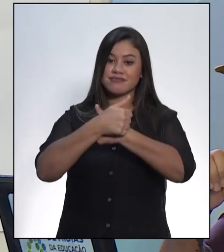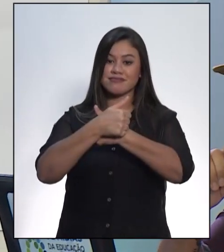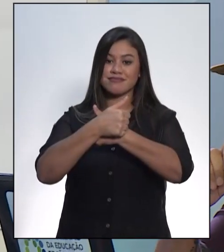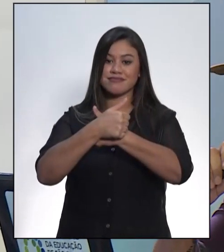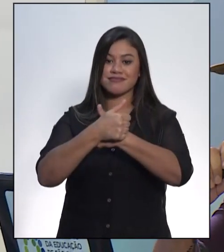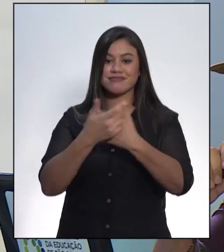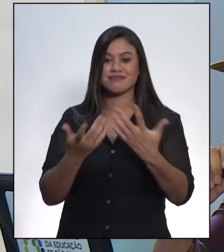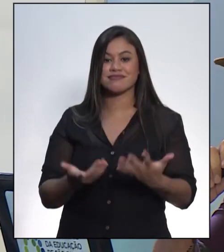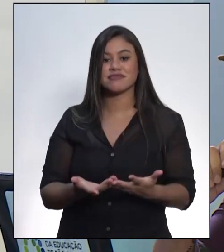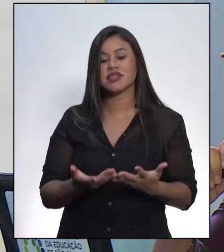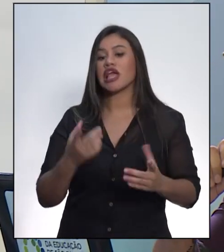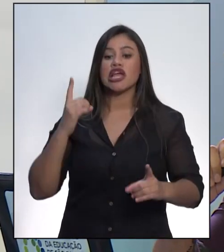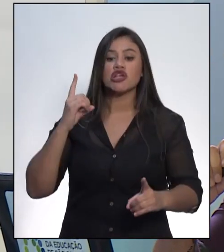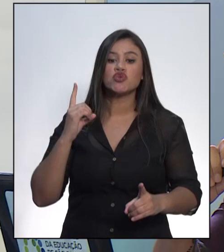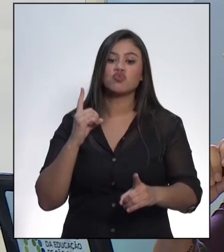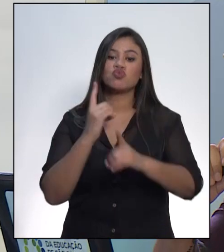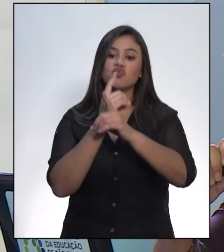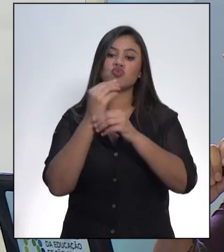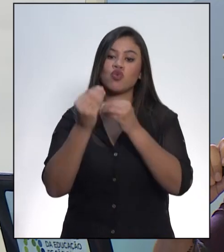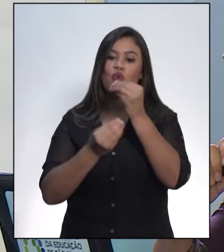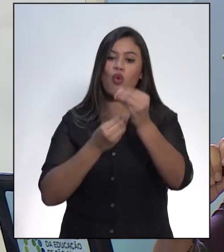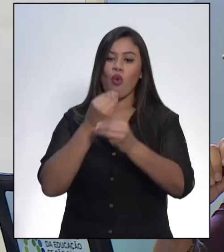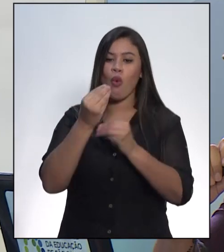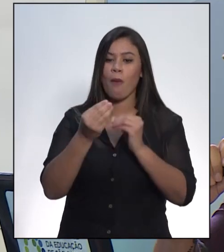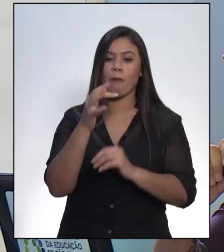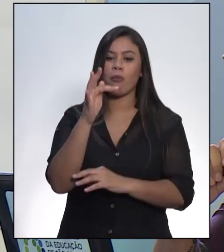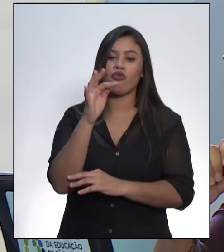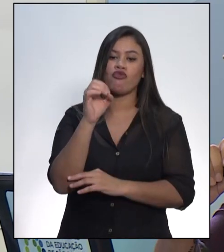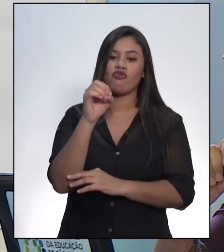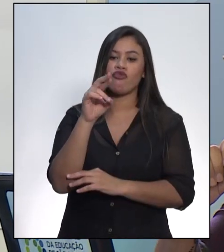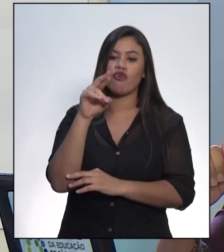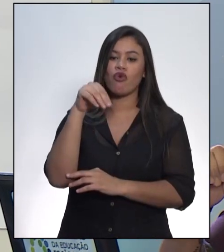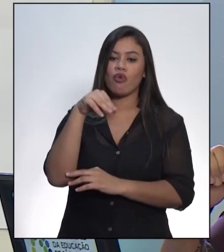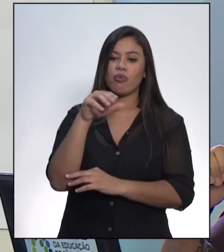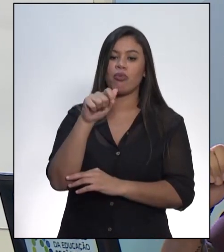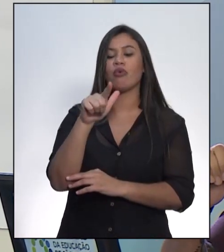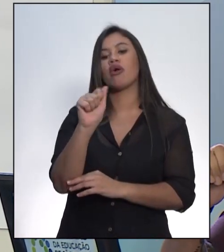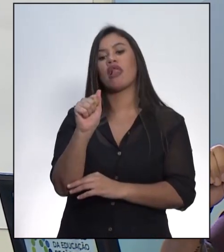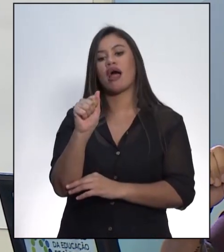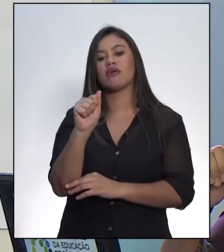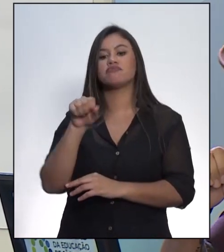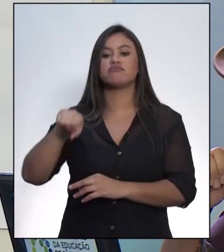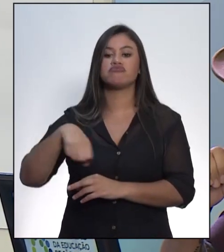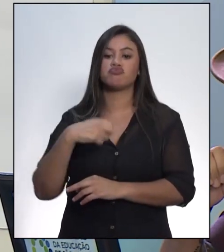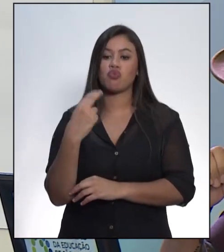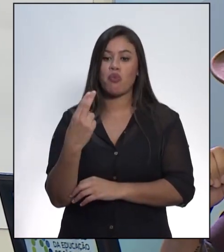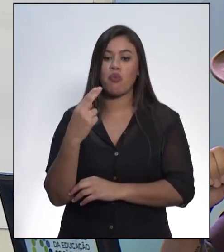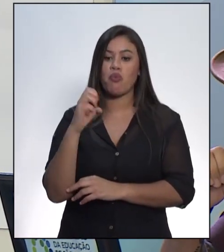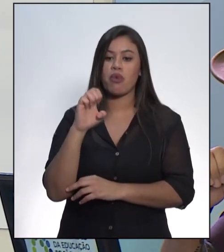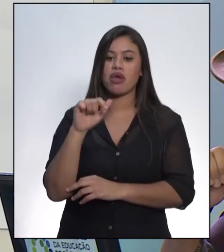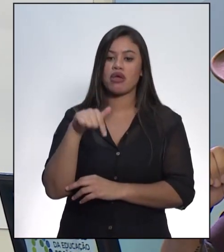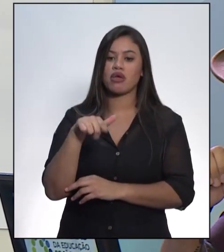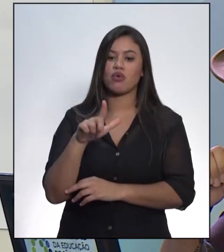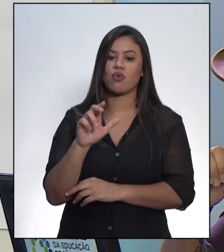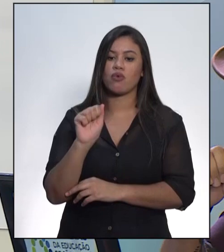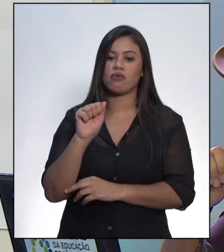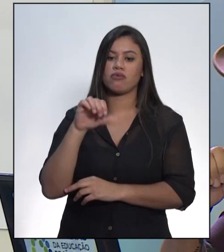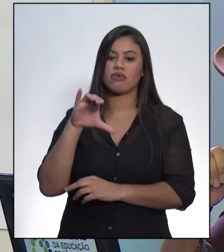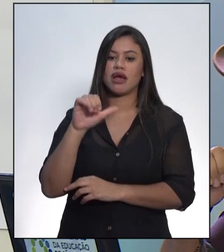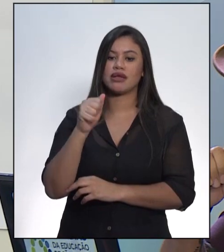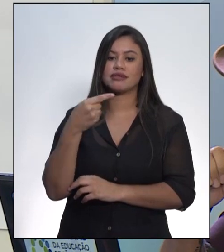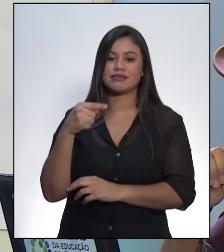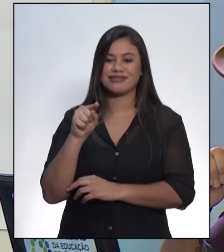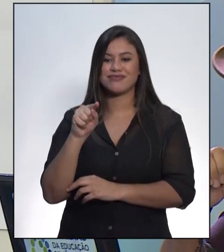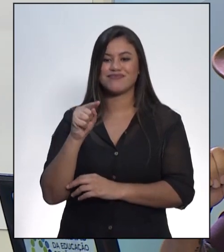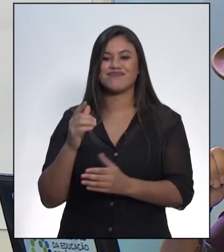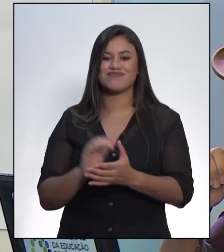identifico, como que eu faço para encontrar essa somatória. Se eu aplicasse isso aqui à fórmula, sem ter que fazer por